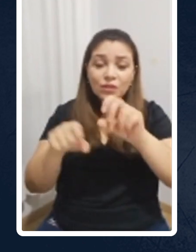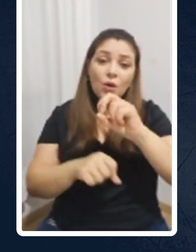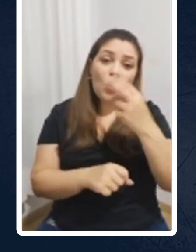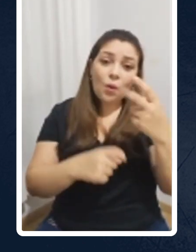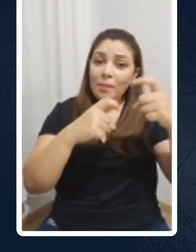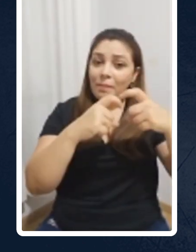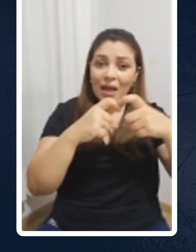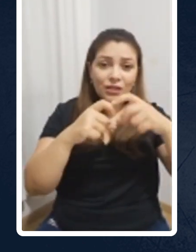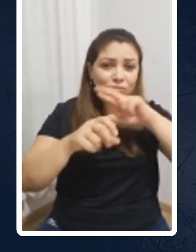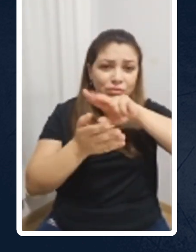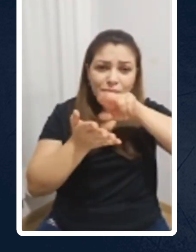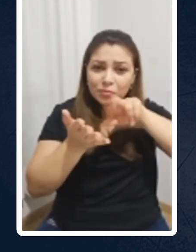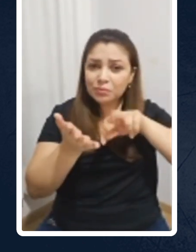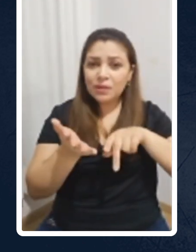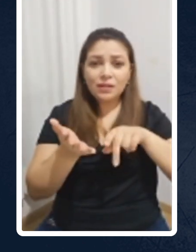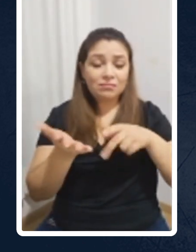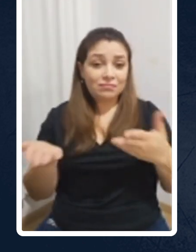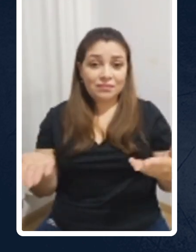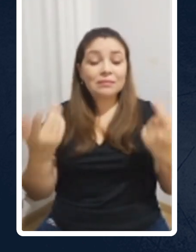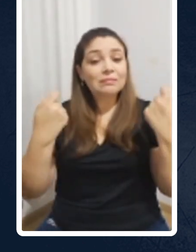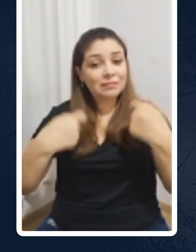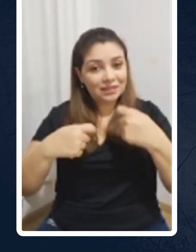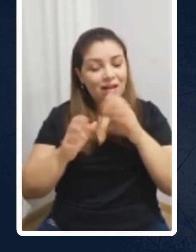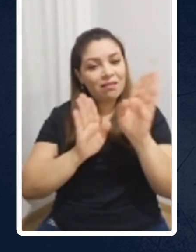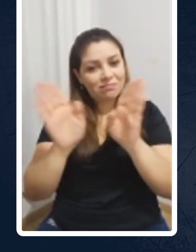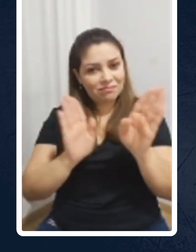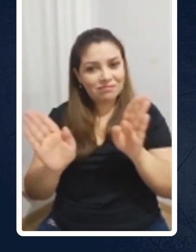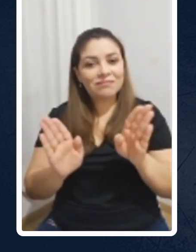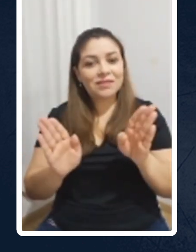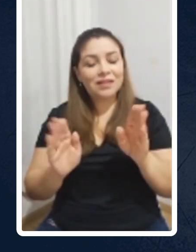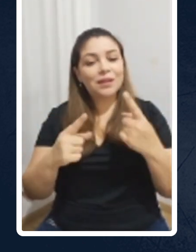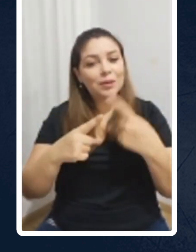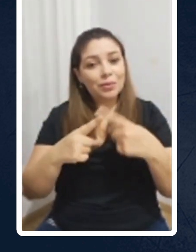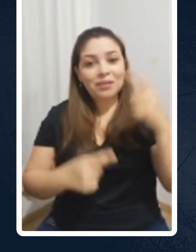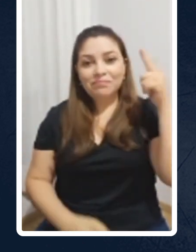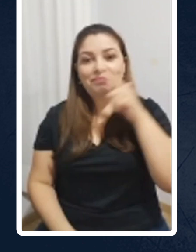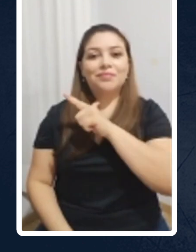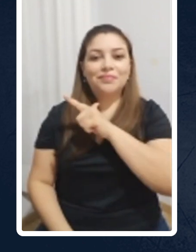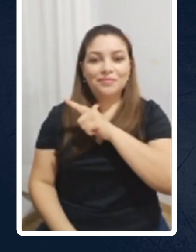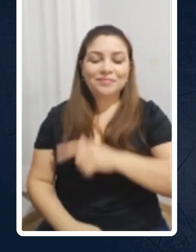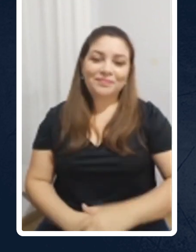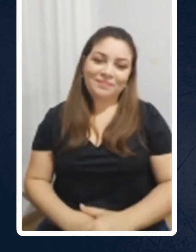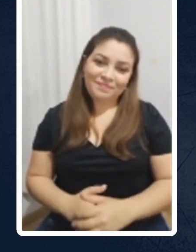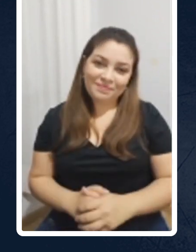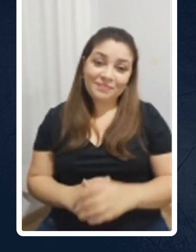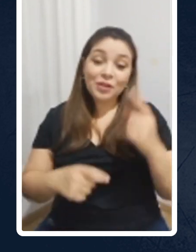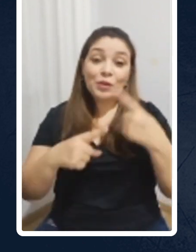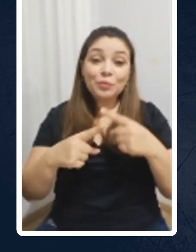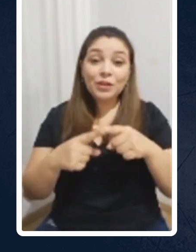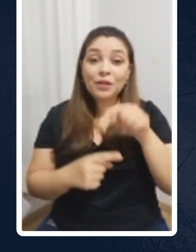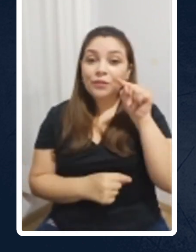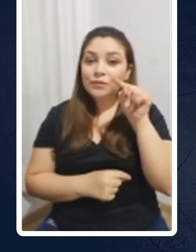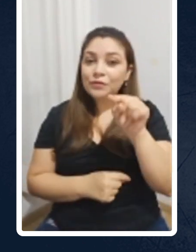vale muito a pena, sim. Porque é você que tem que estar preparado para fazer